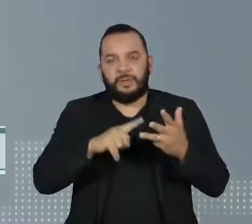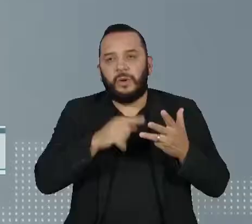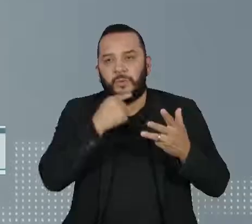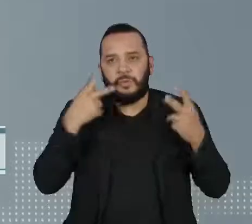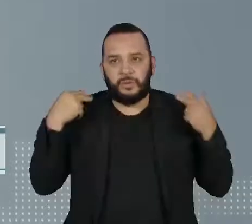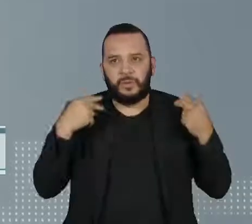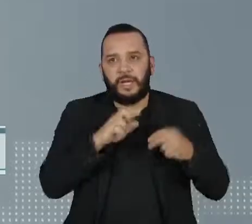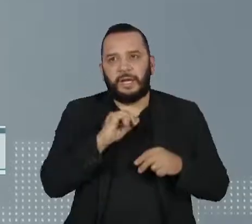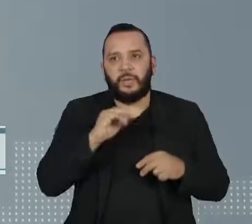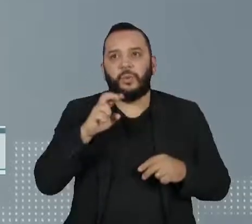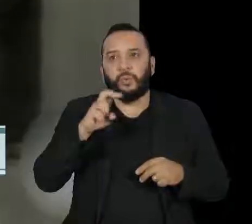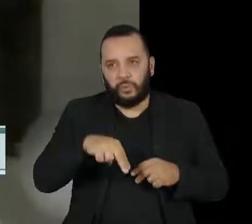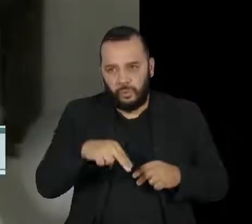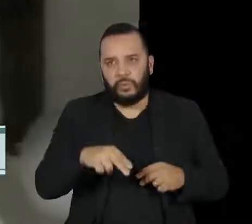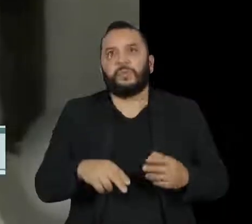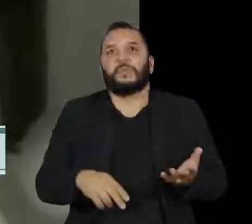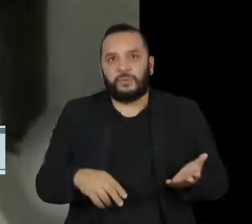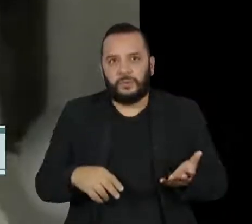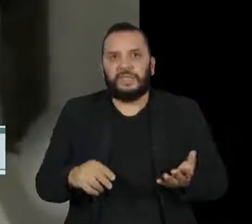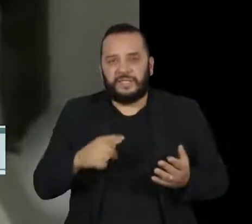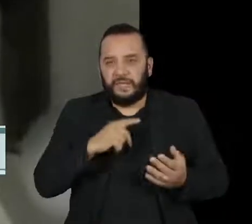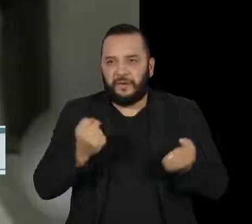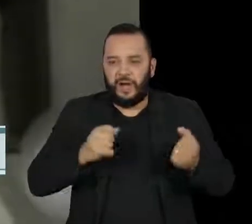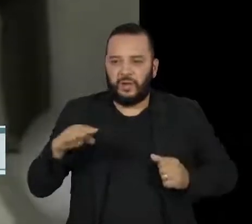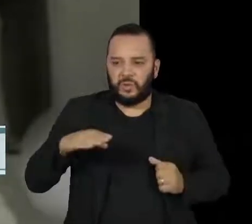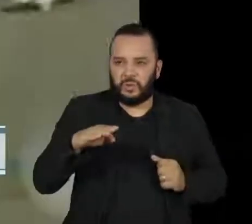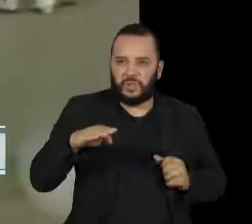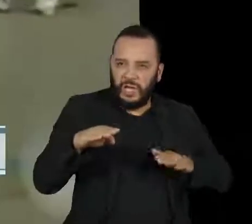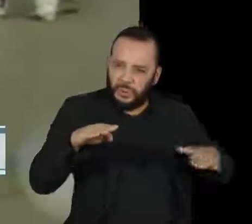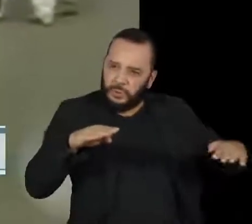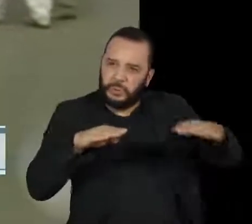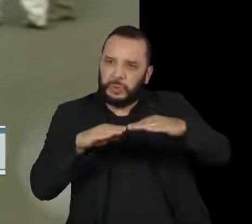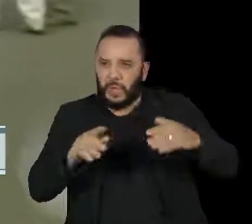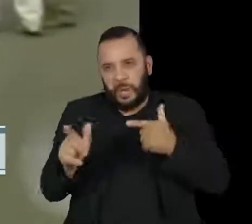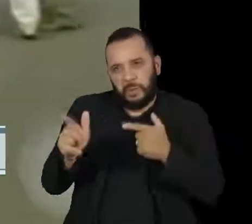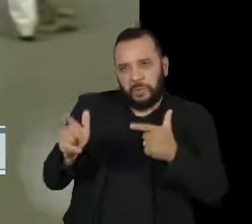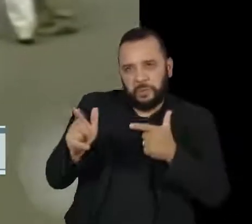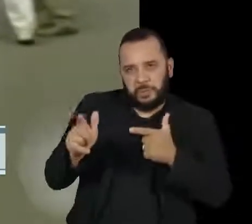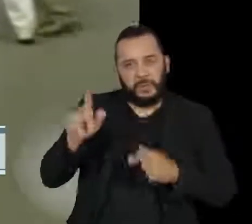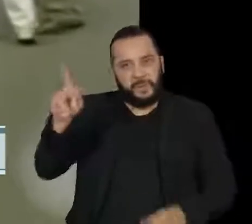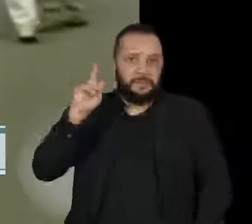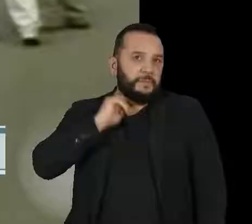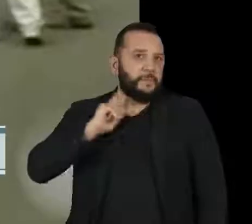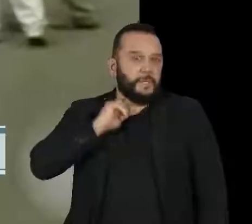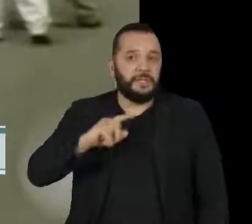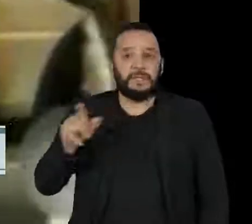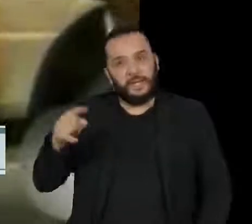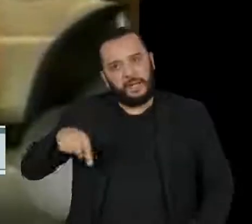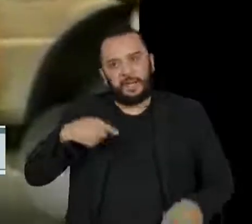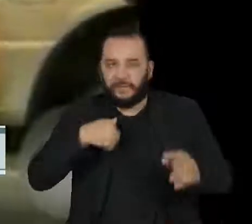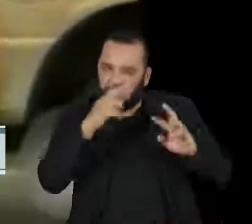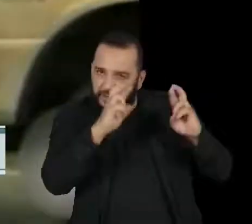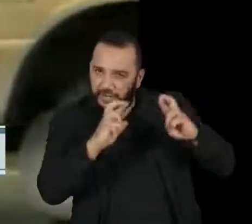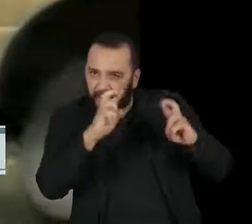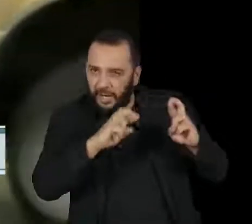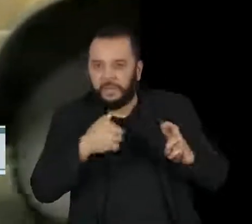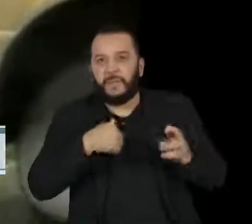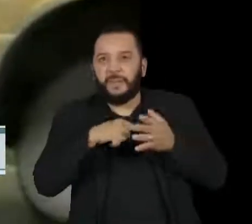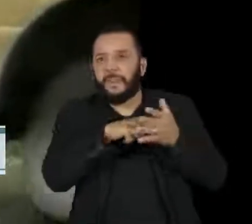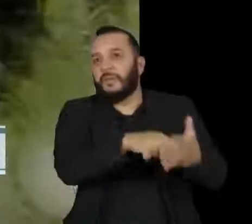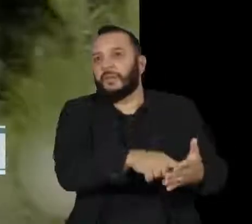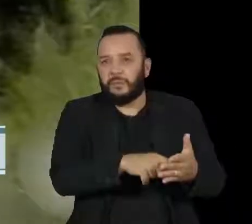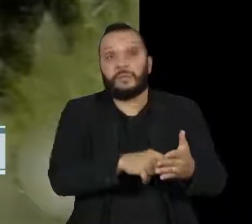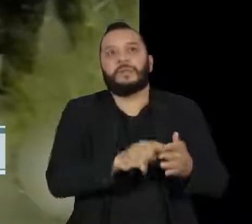Ailton Pereira de Oliveira numa emboscada no município Mineiro de Unaí os auditores fiscais investigavam denúncia de trabalho